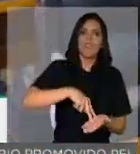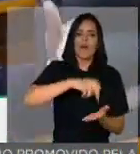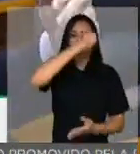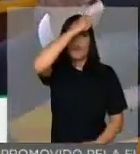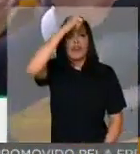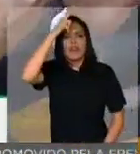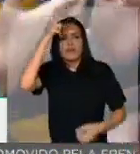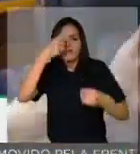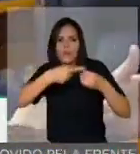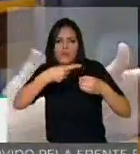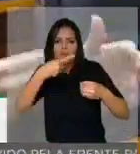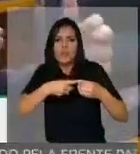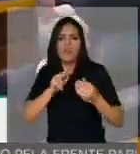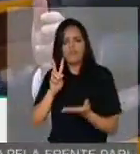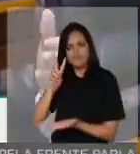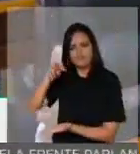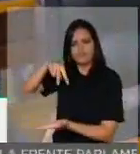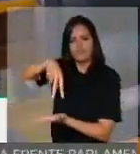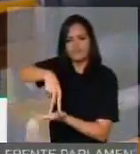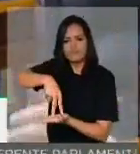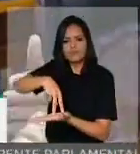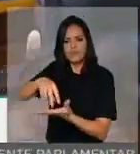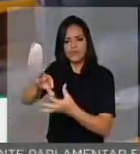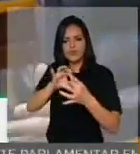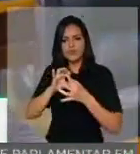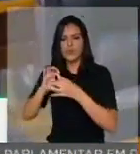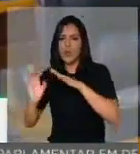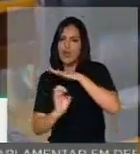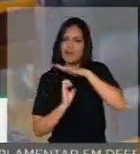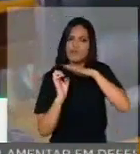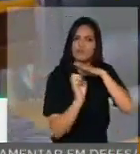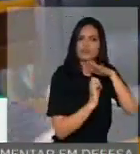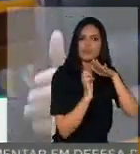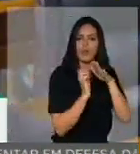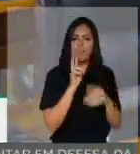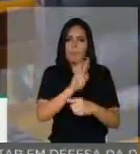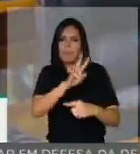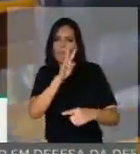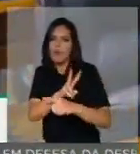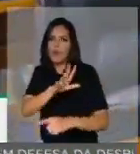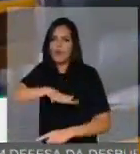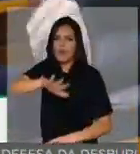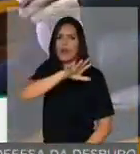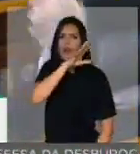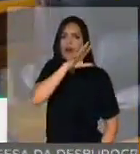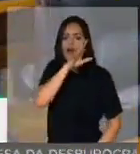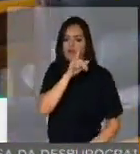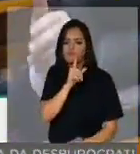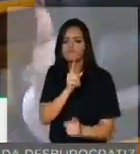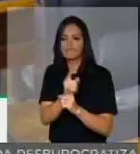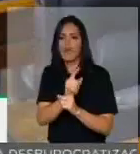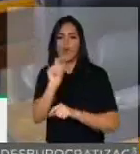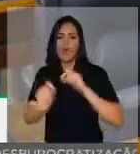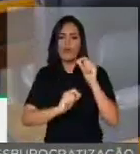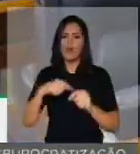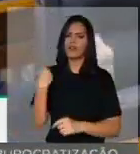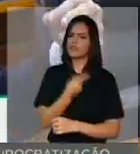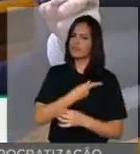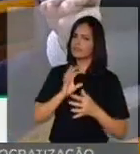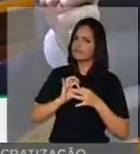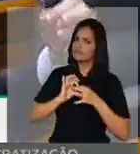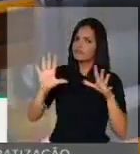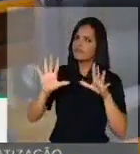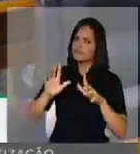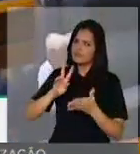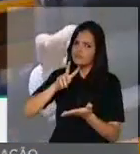Municipal para que eu possa ir lá junto com as entidades de proteção aos animais, averiguar e nos colocarmos à disposição para